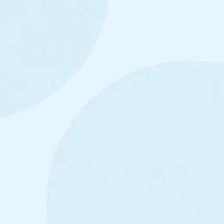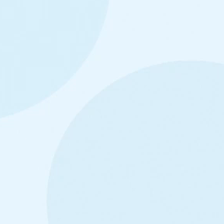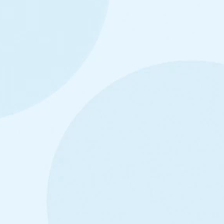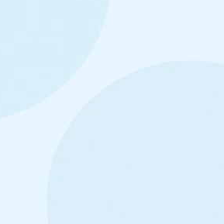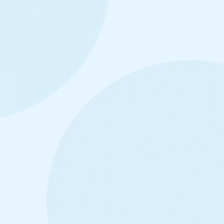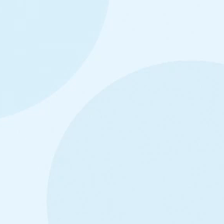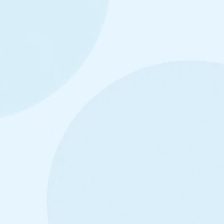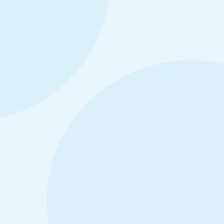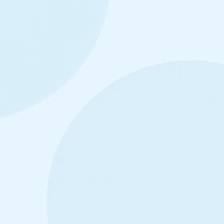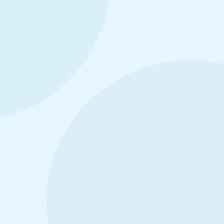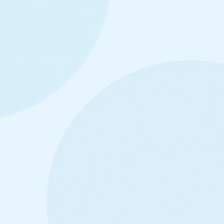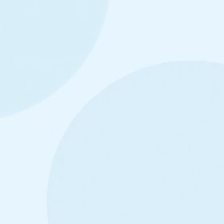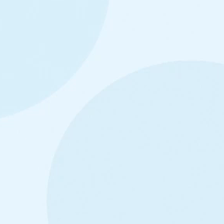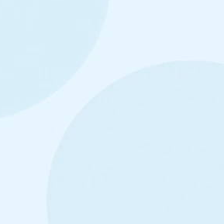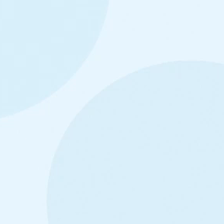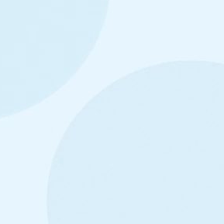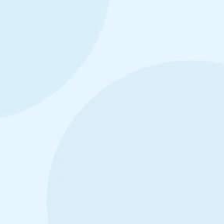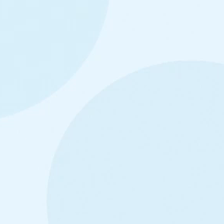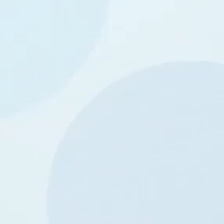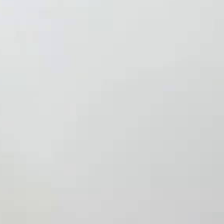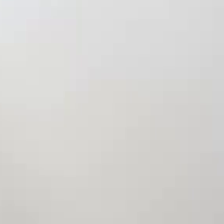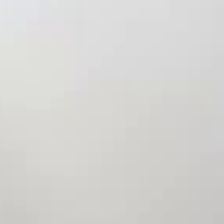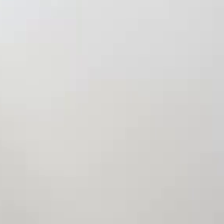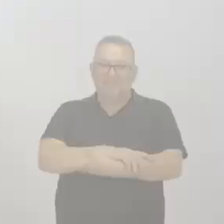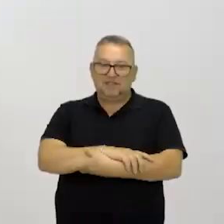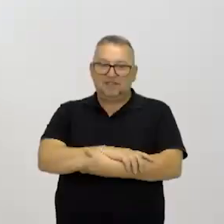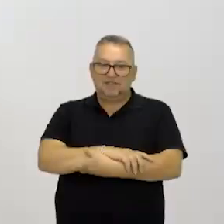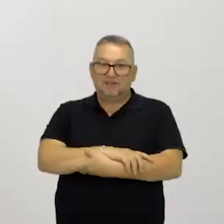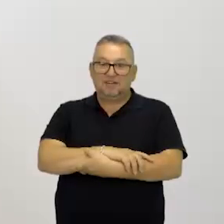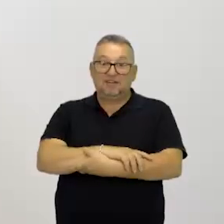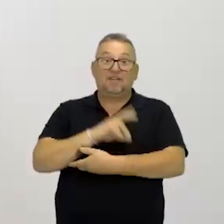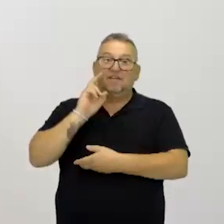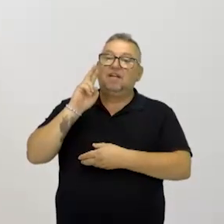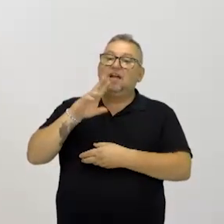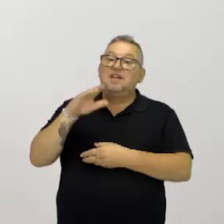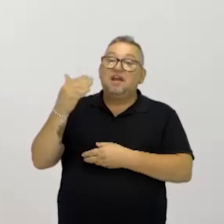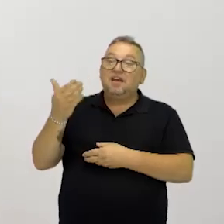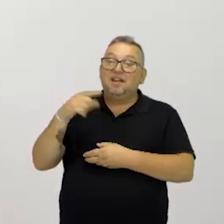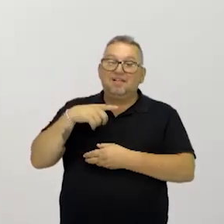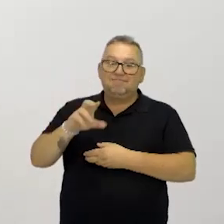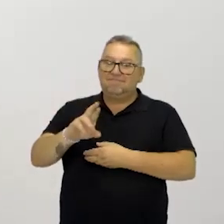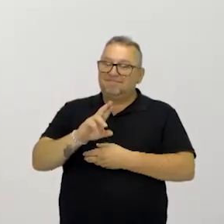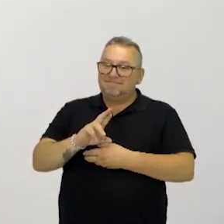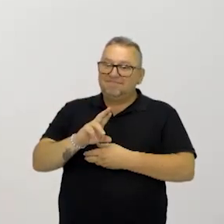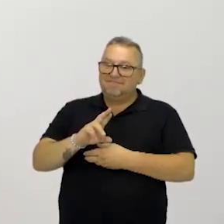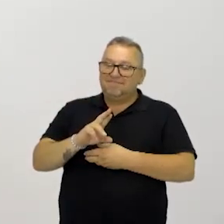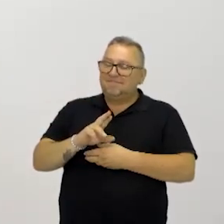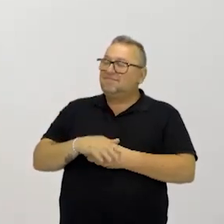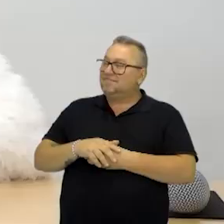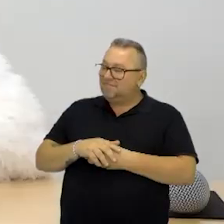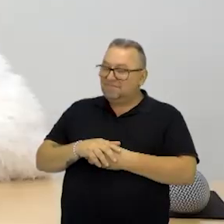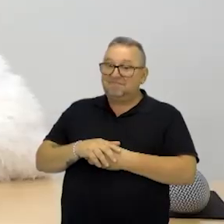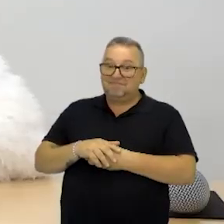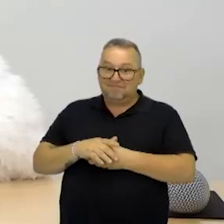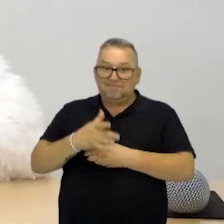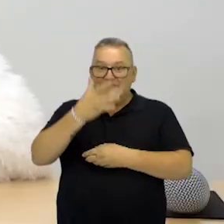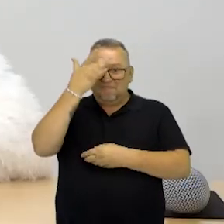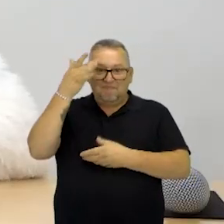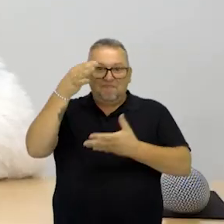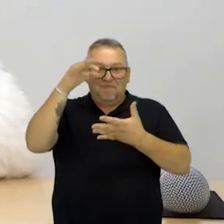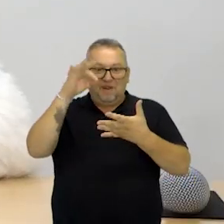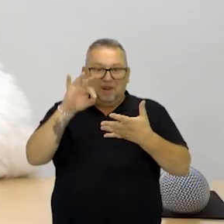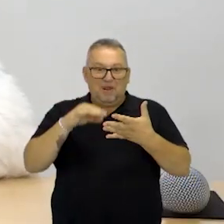Eita! O tempo acabou. Olha só. E aí? Como é que ficou aí pra você, Vivi? O pessoal tá acertando bem